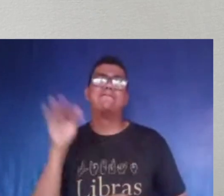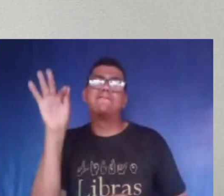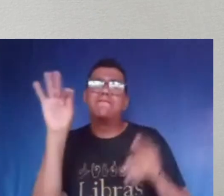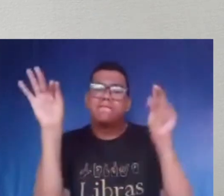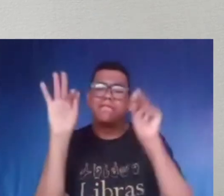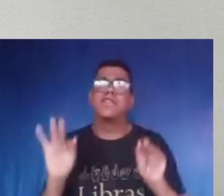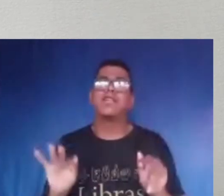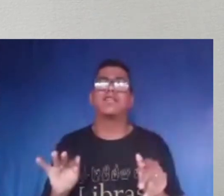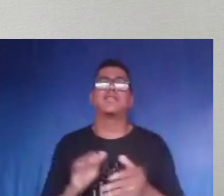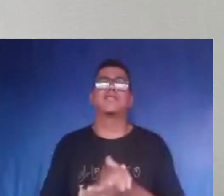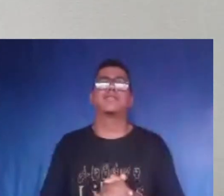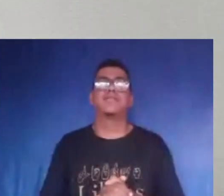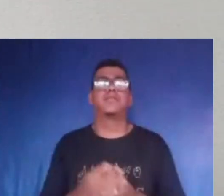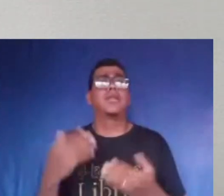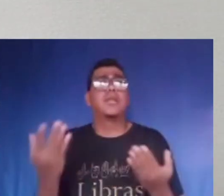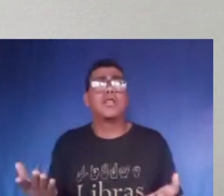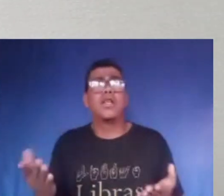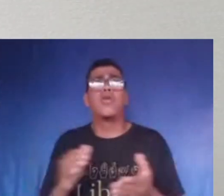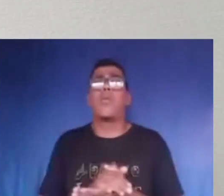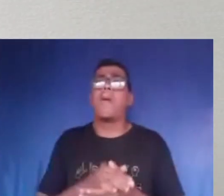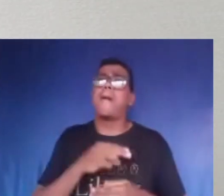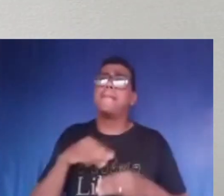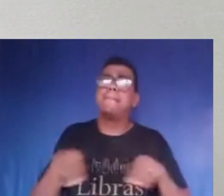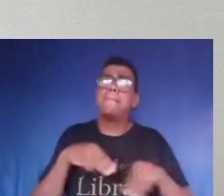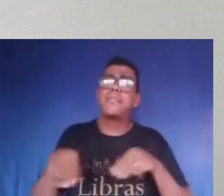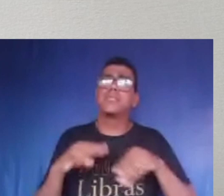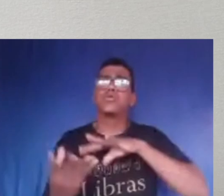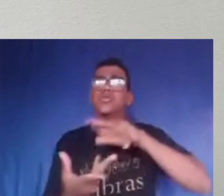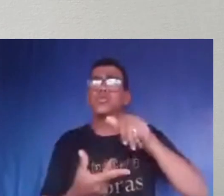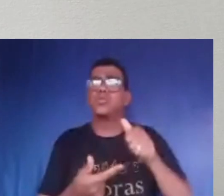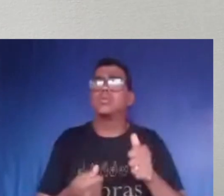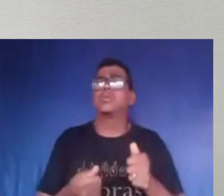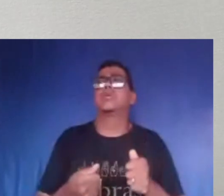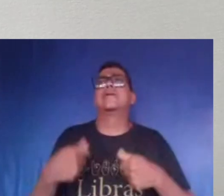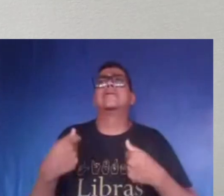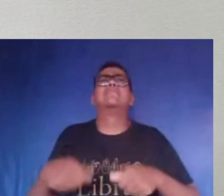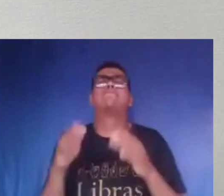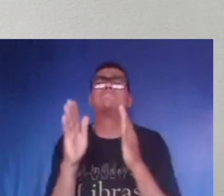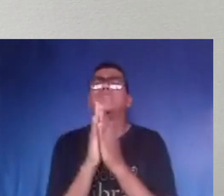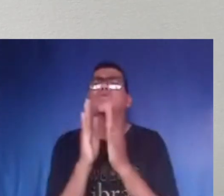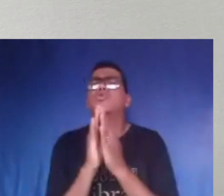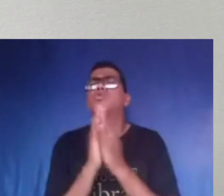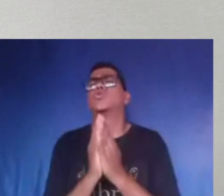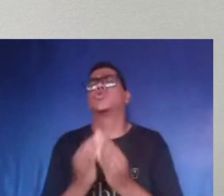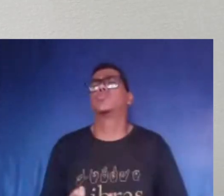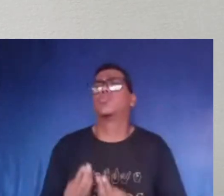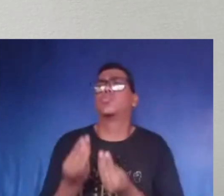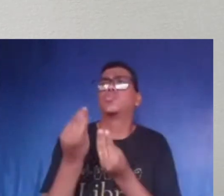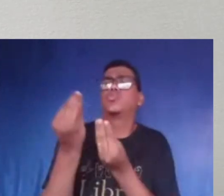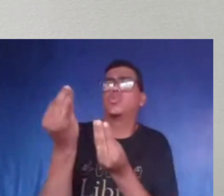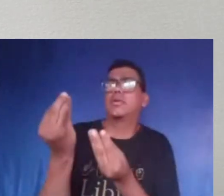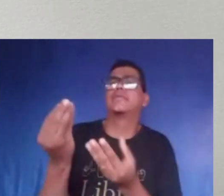nós podemos na coletividade, nesse esforço coletivo e solidário, ajudar uns aos outros. A Igreja de Missões Mundiais também é